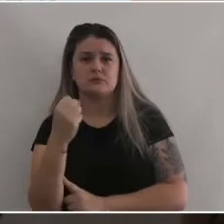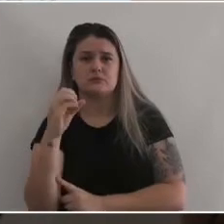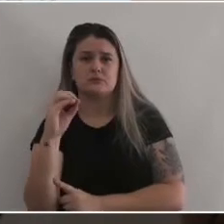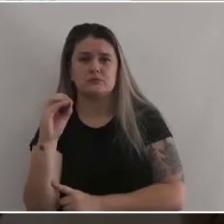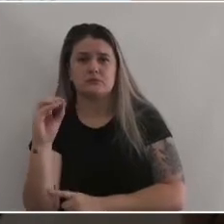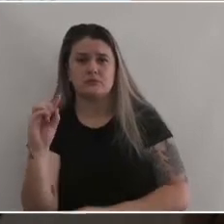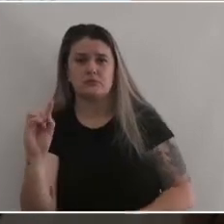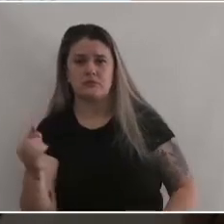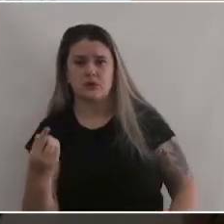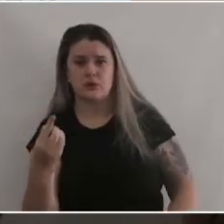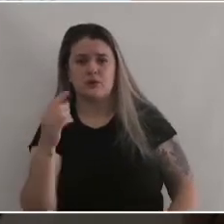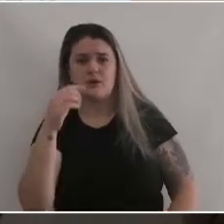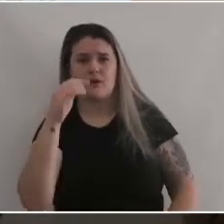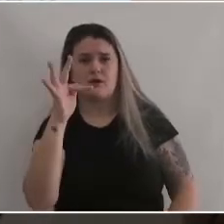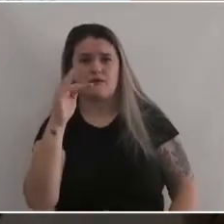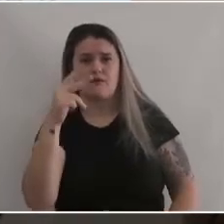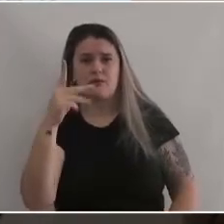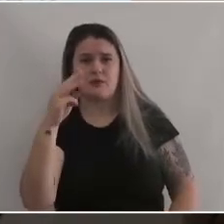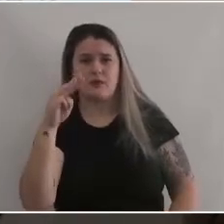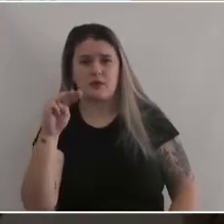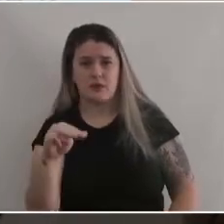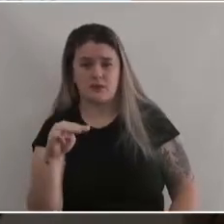36.880.000 de FPM,